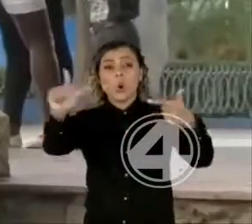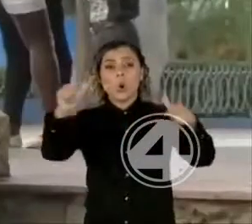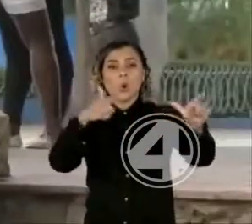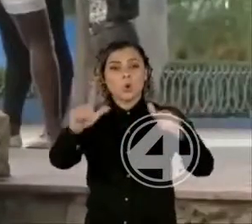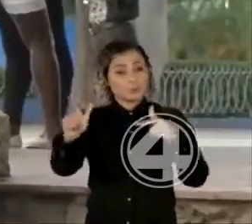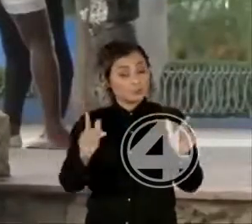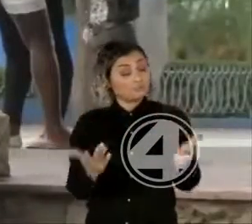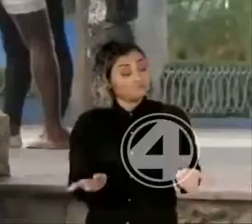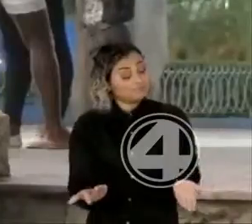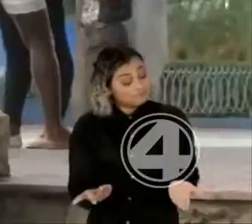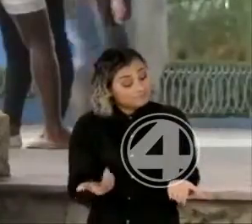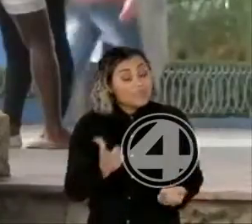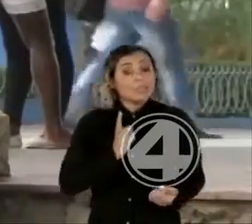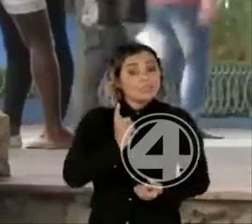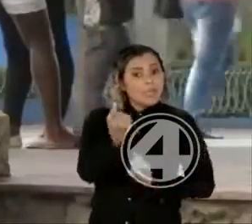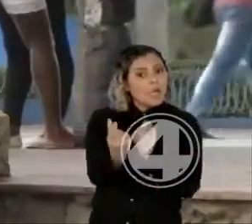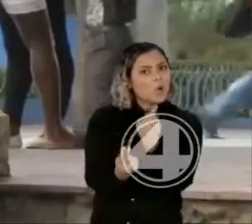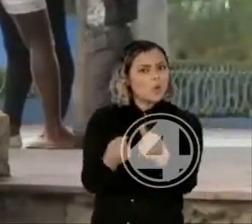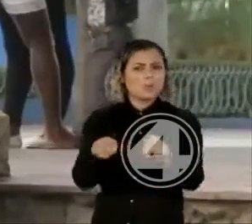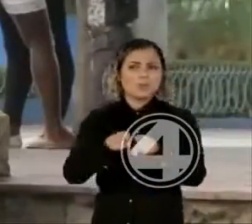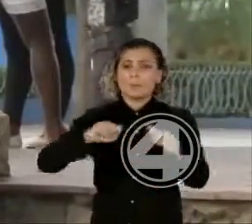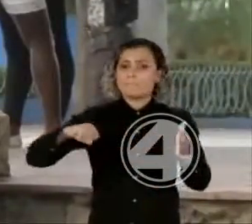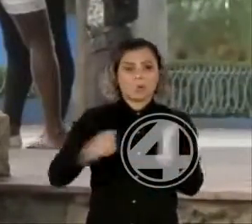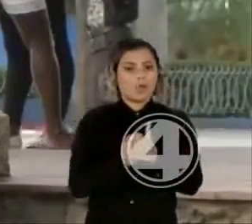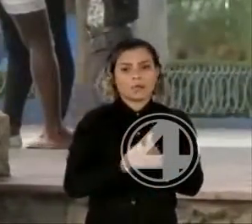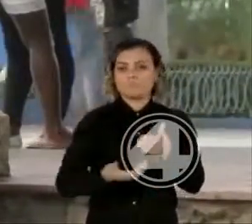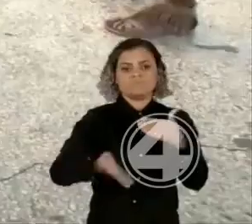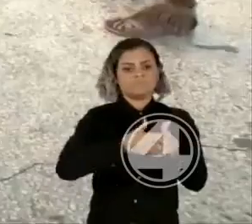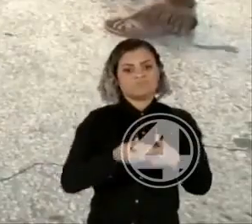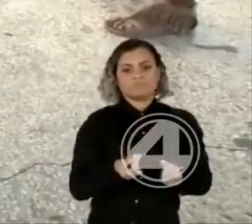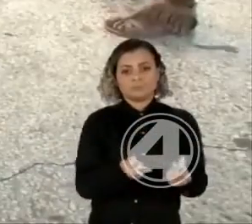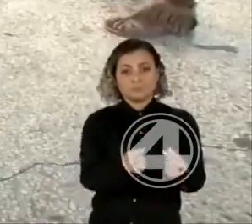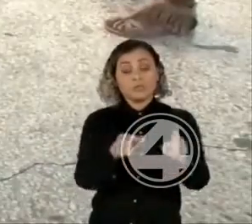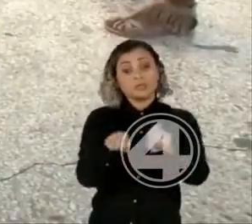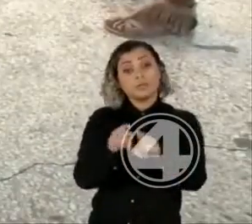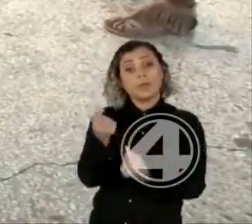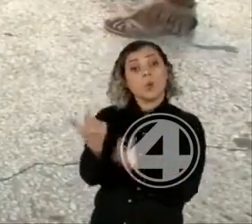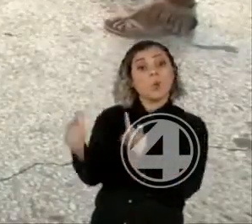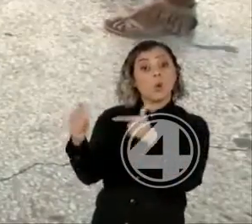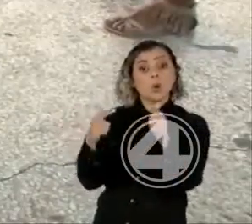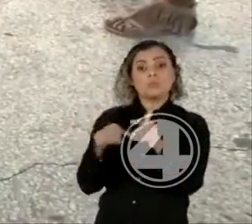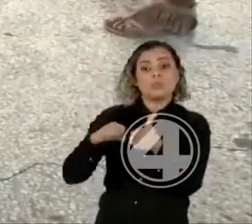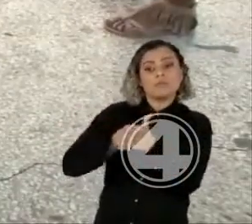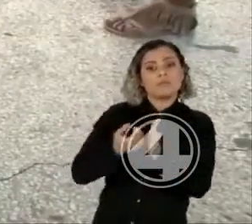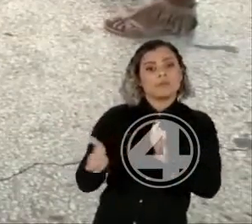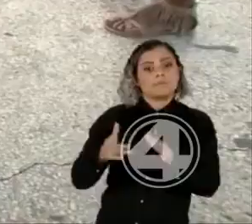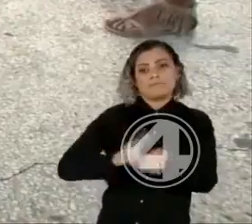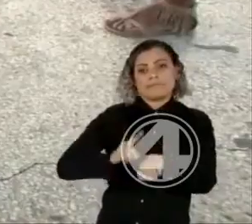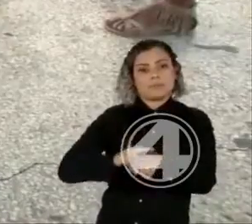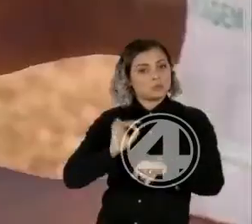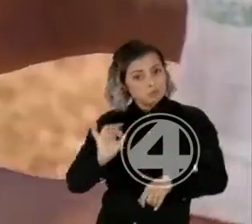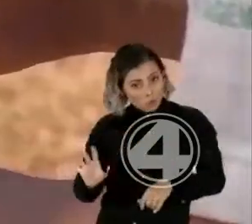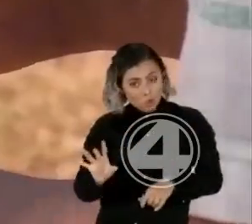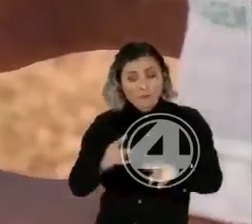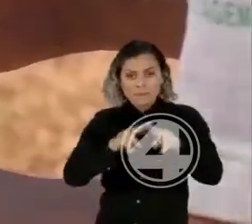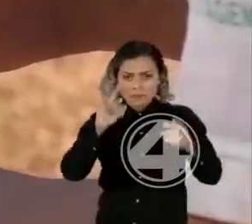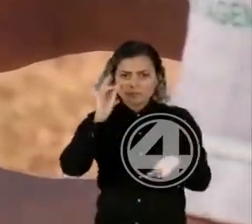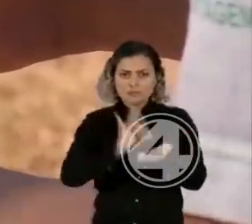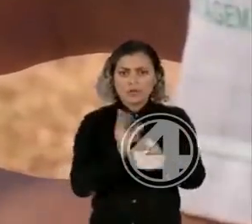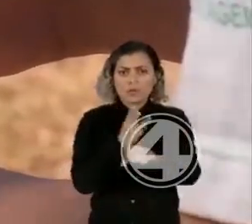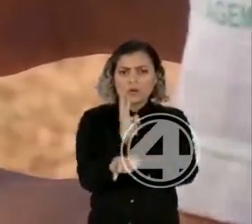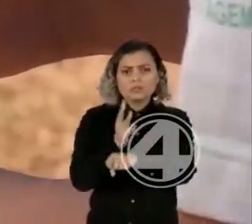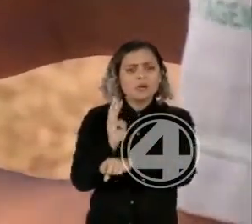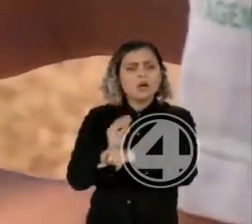Há contas que foram excluídas para sempre e outras por tempo determinado. Em nota, a assessoria de imprensa do